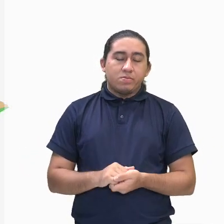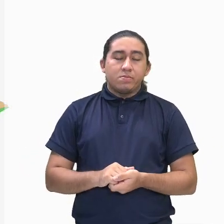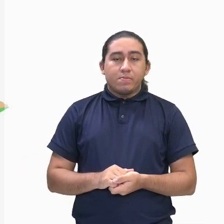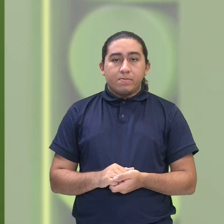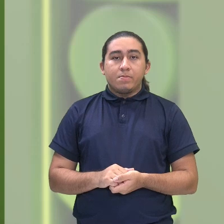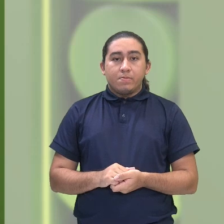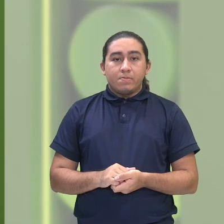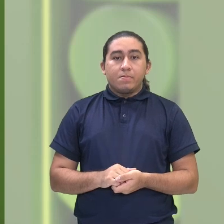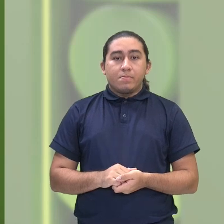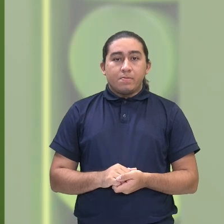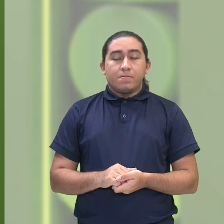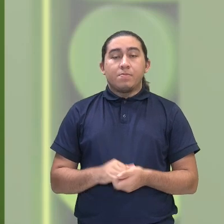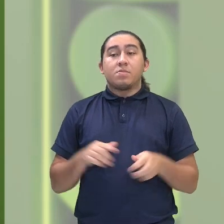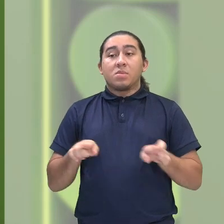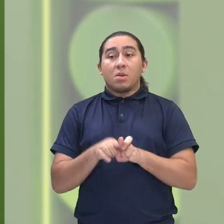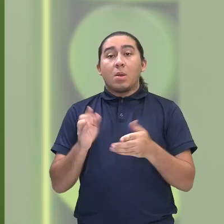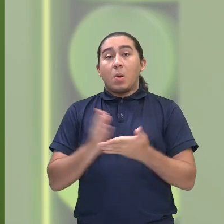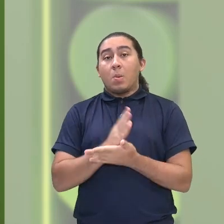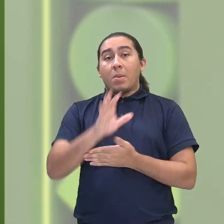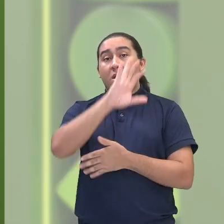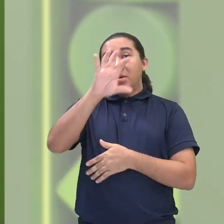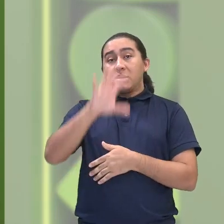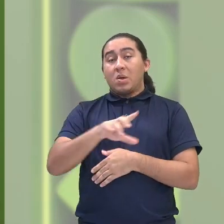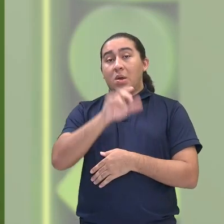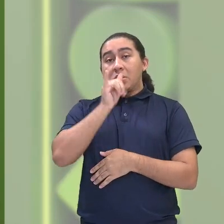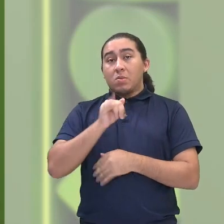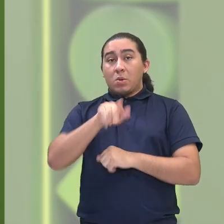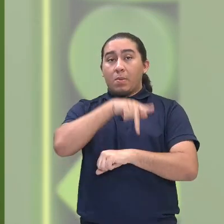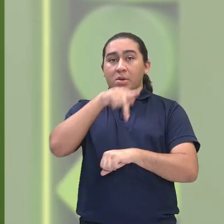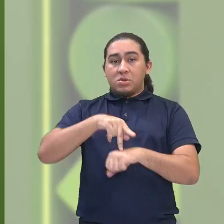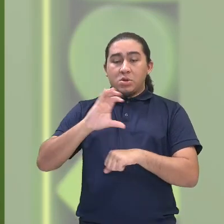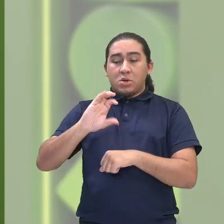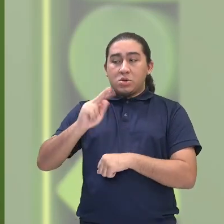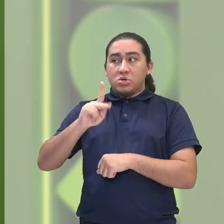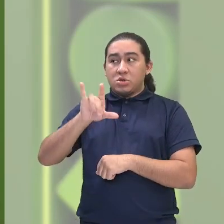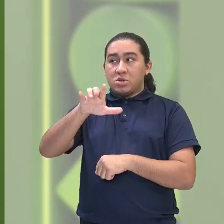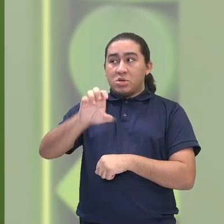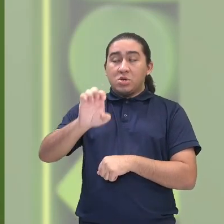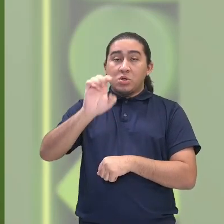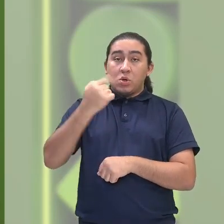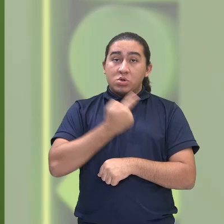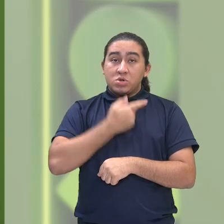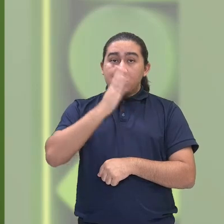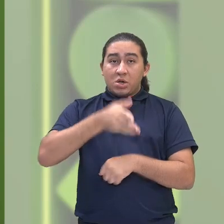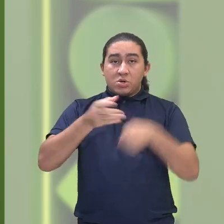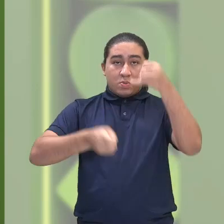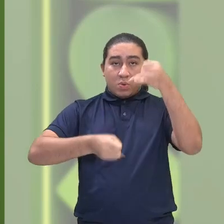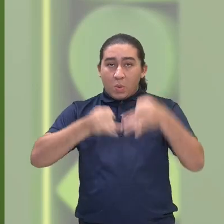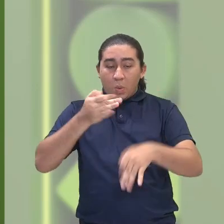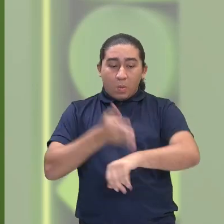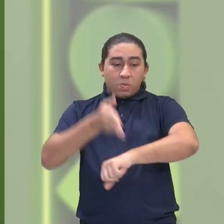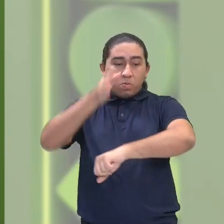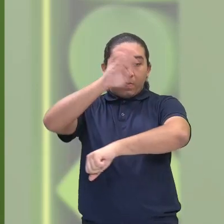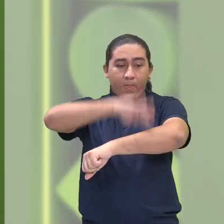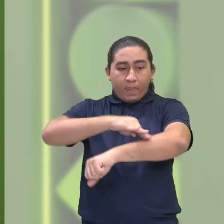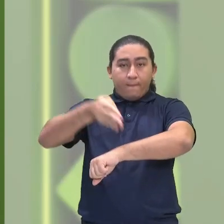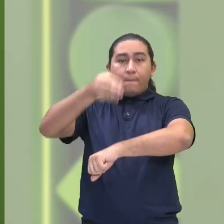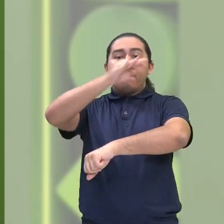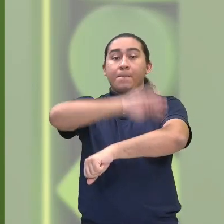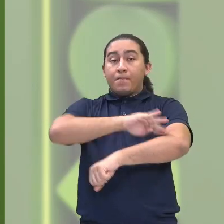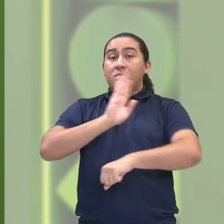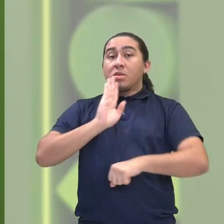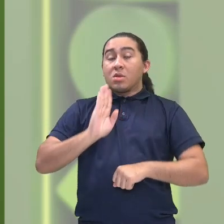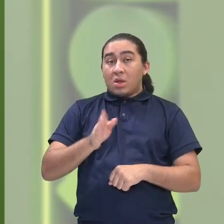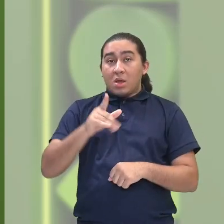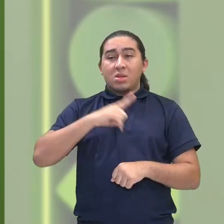algumas regiões, né, como o Chile, por exemplo, que a gente falou agora há pouco sobre a Cordilheira dos Andes, né, a gente falou ali do Chile, como ele está